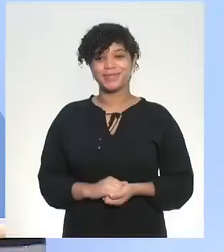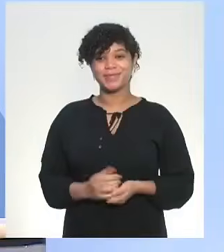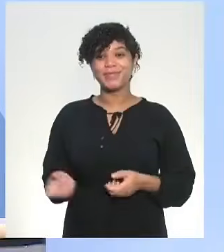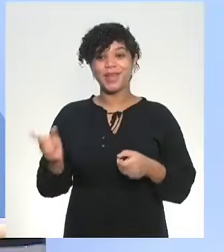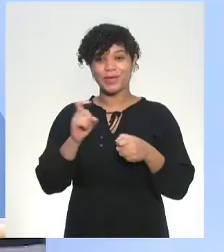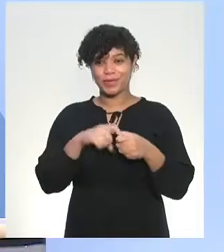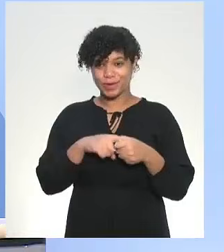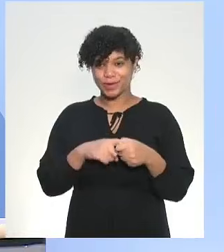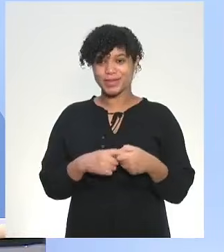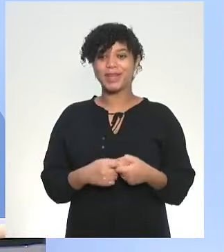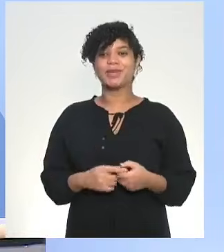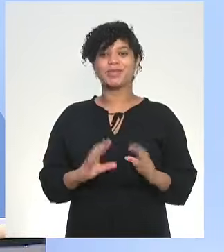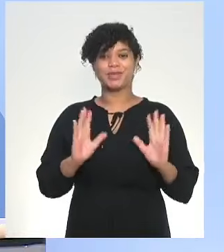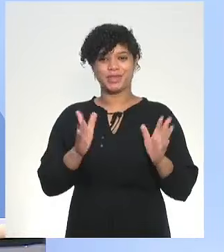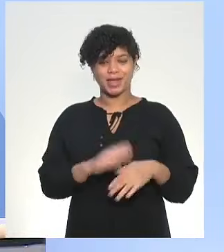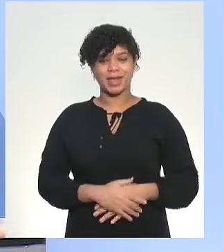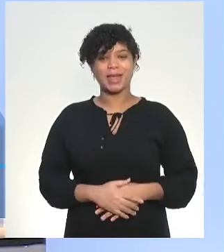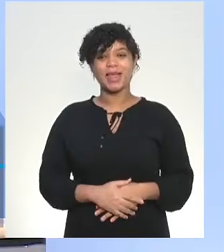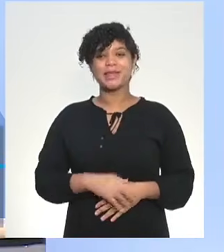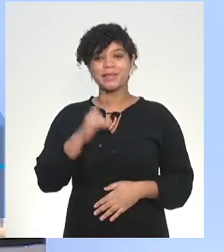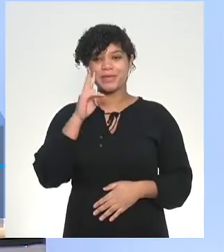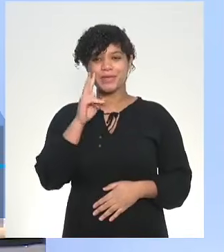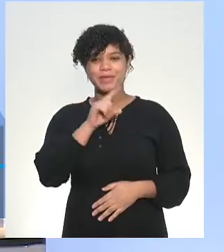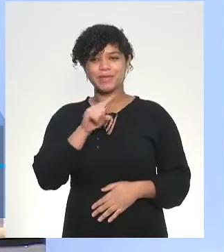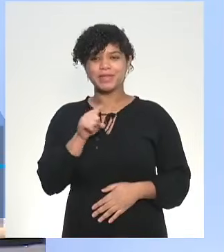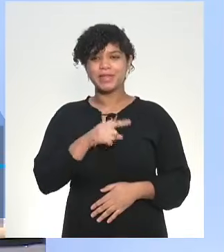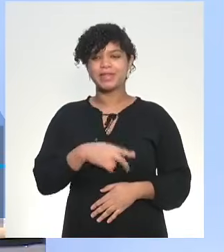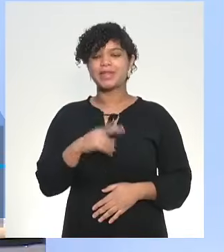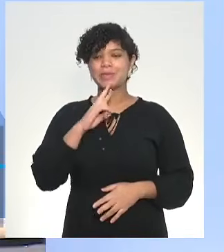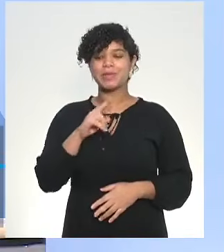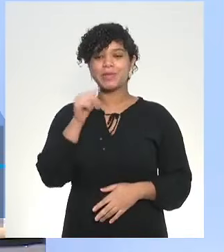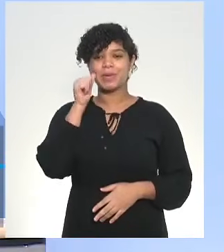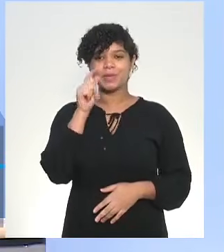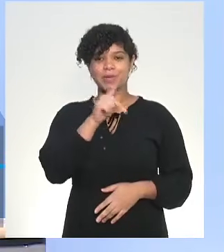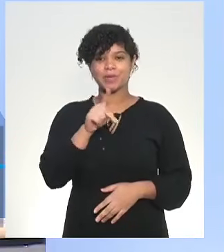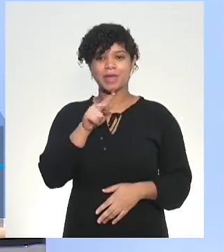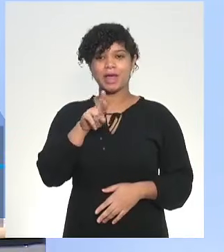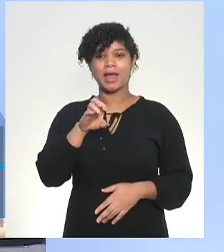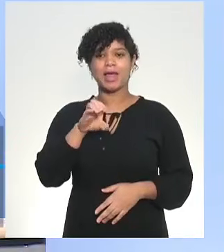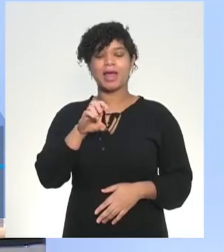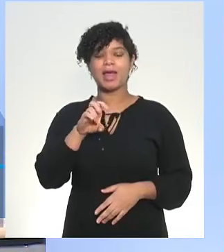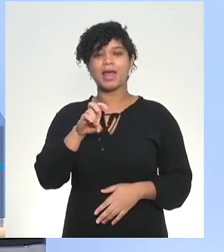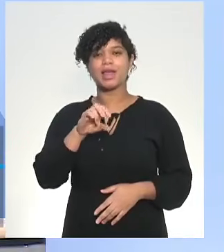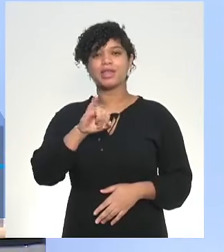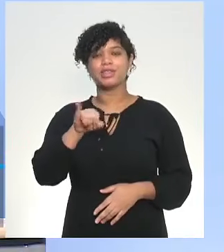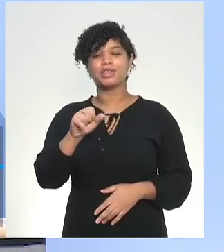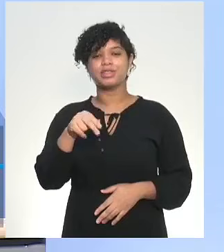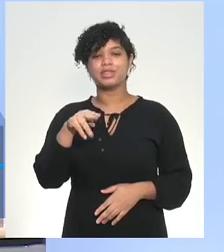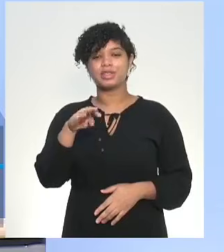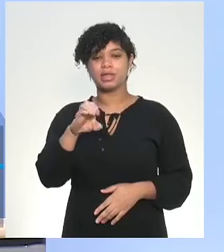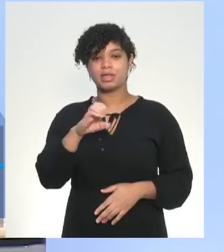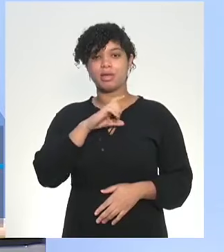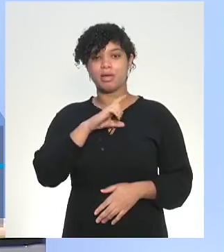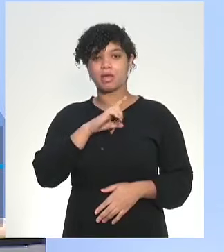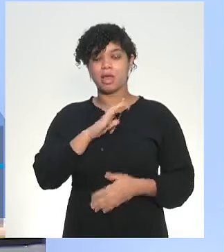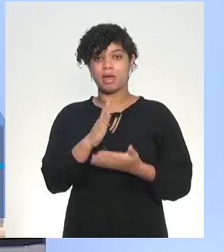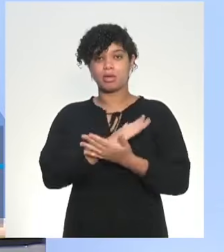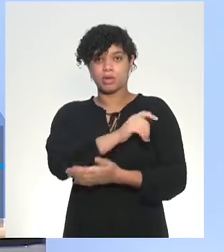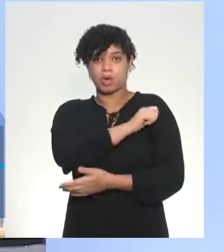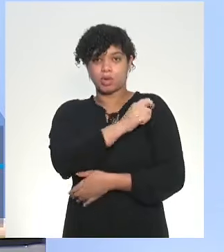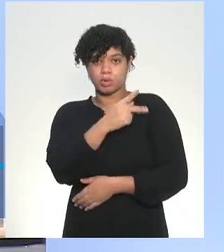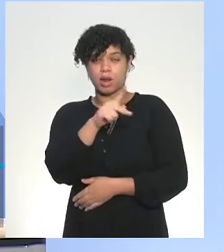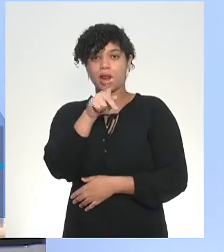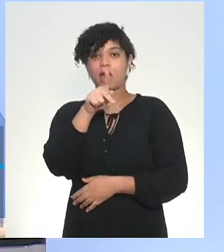Voltamos para a interação. Vamos lá, galerinha. A professora Rejane traz aqui as respostas dos seus estudantes da